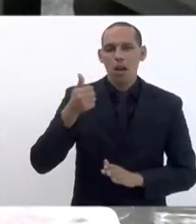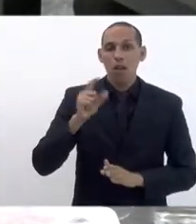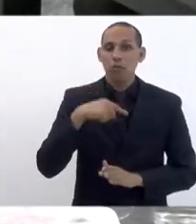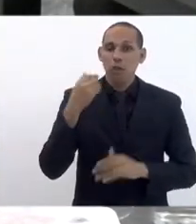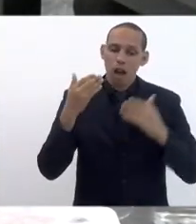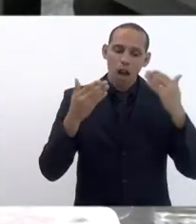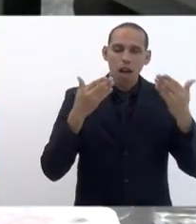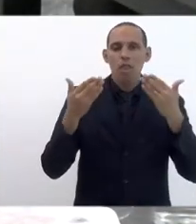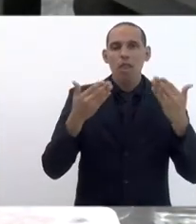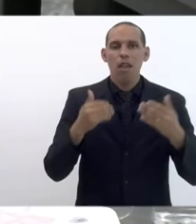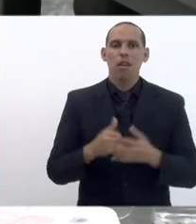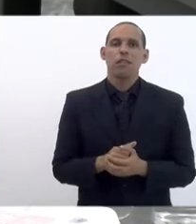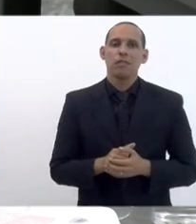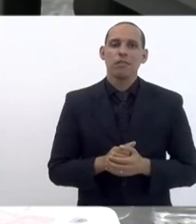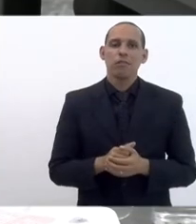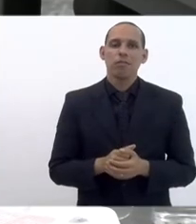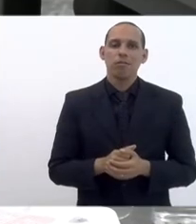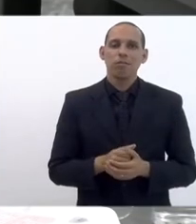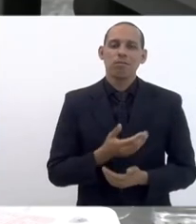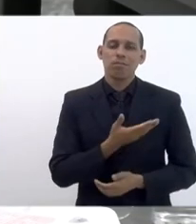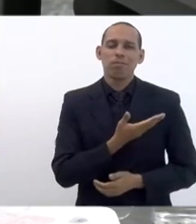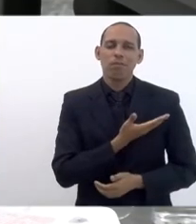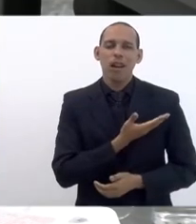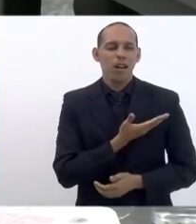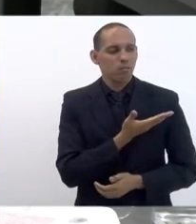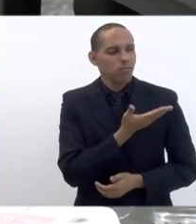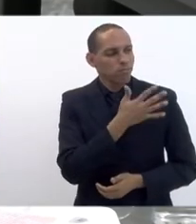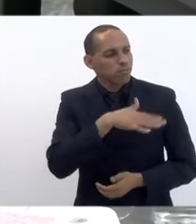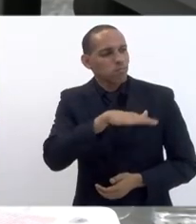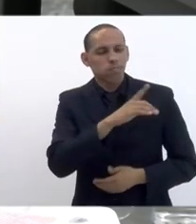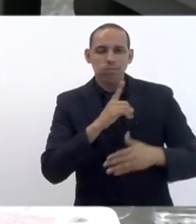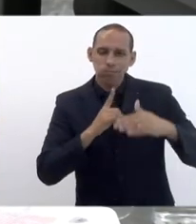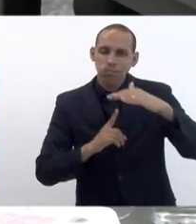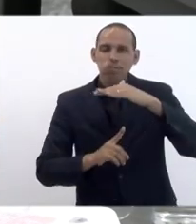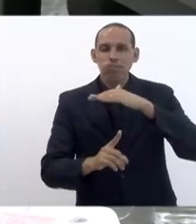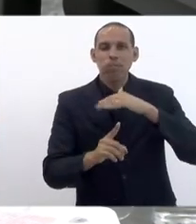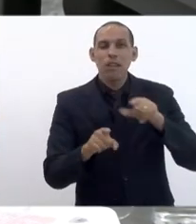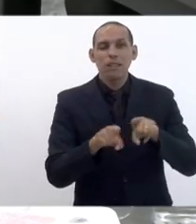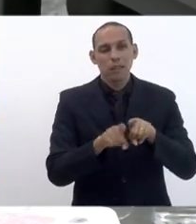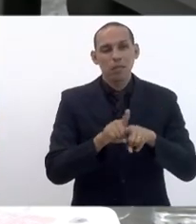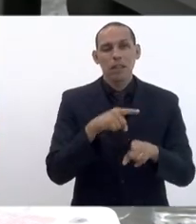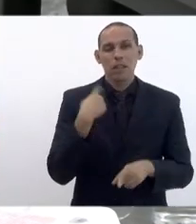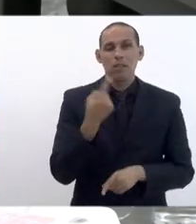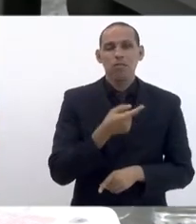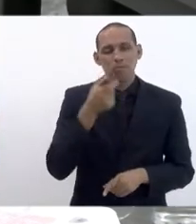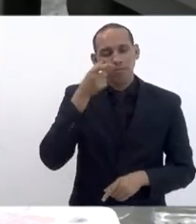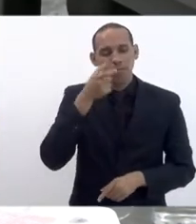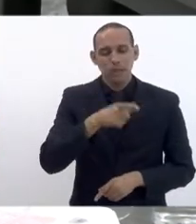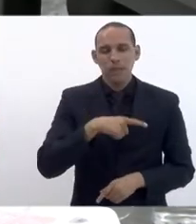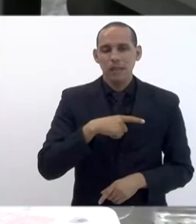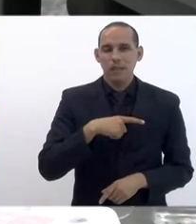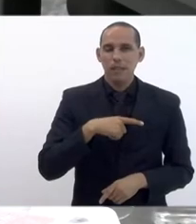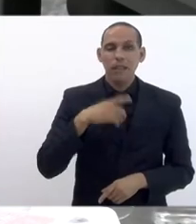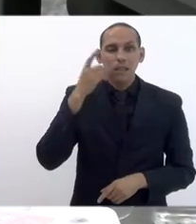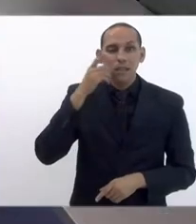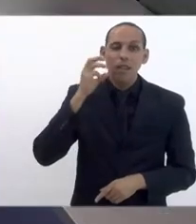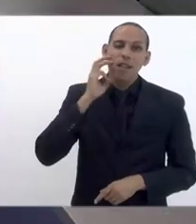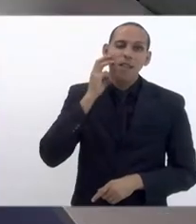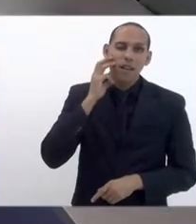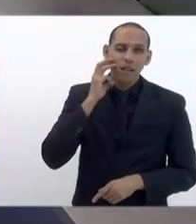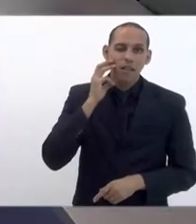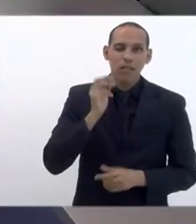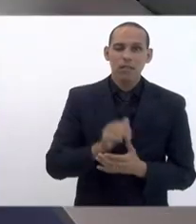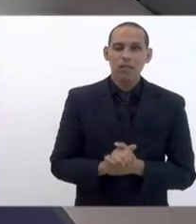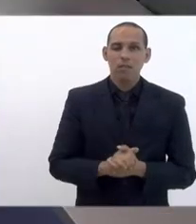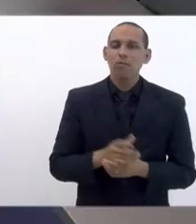atender os nossos irmãos refugiados, que é o nosso interesse também que isso aconteça. Deputado Valdec, eu sei, conheço